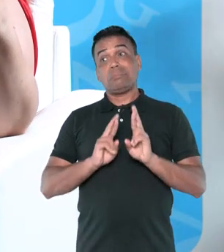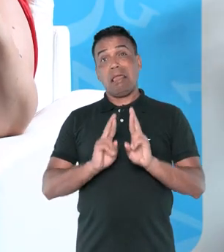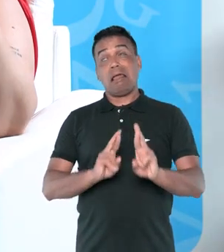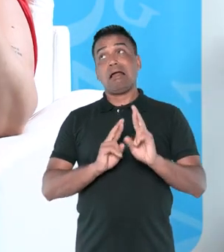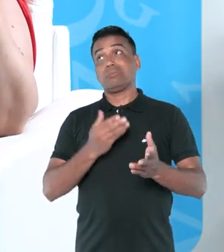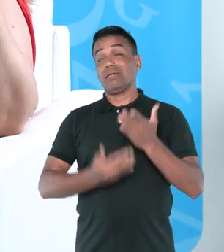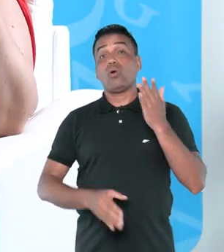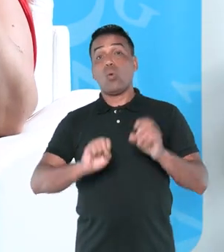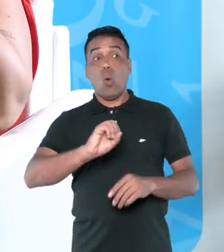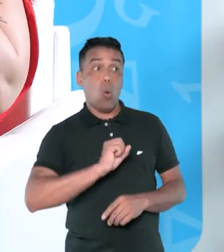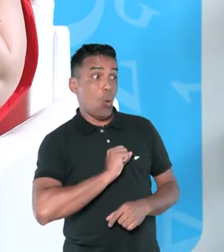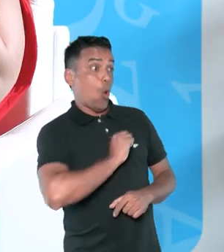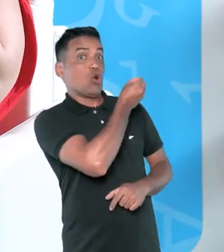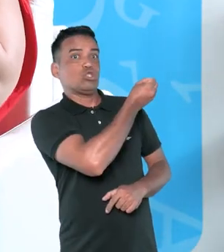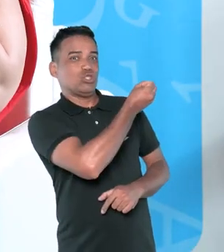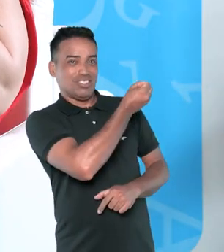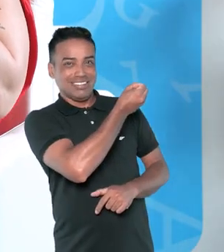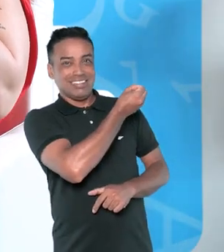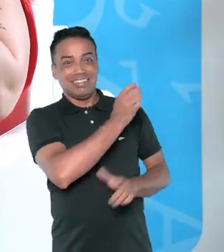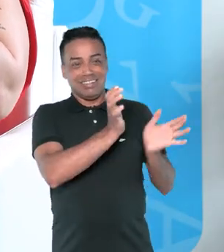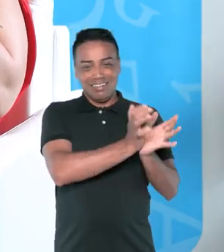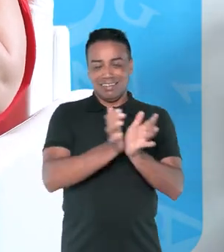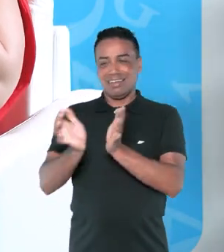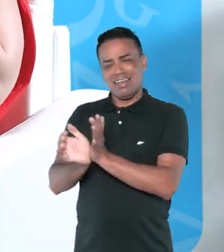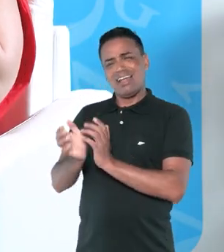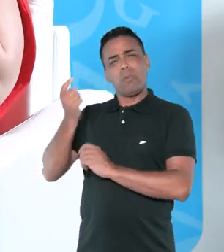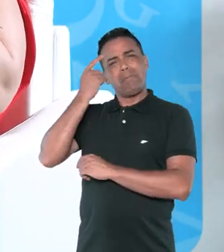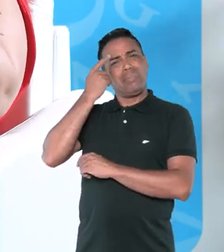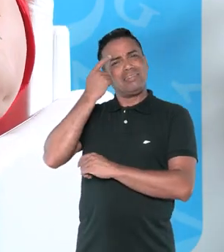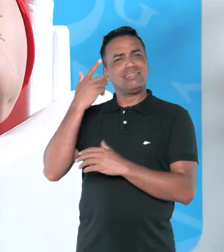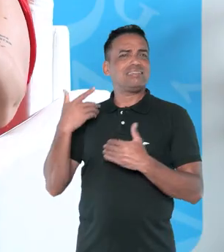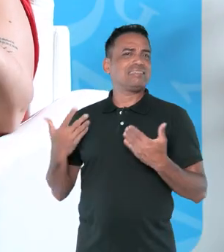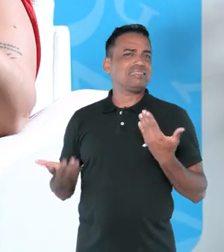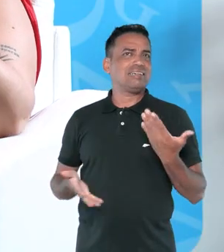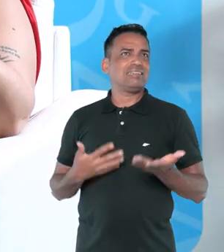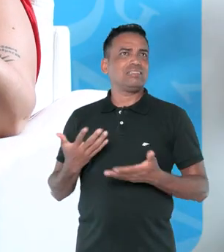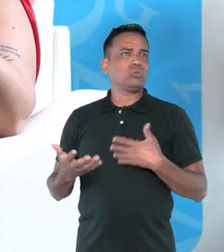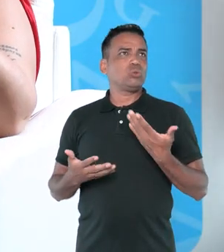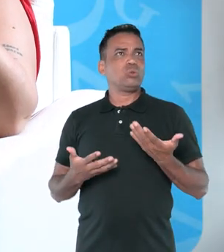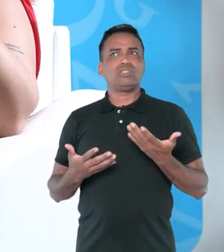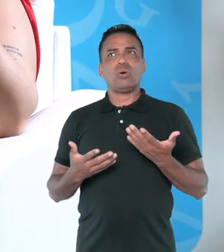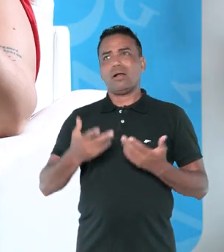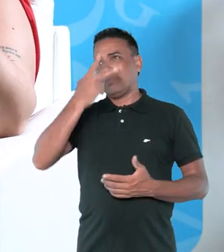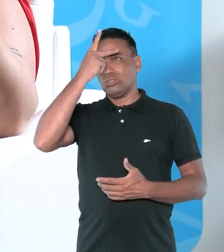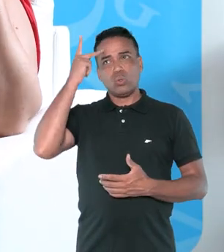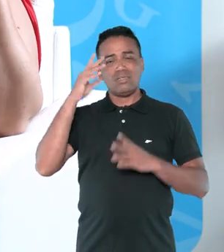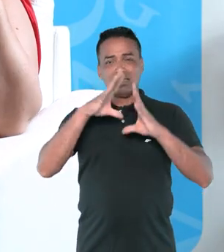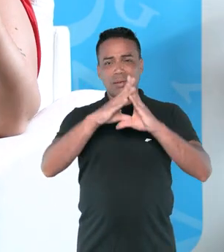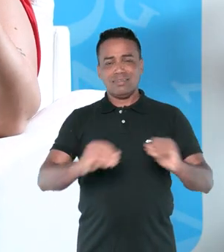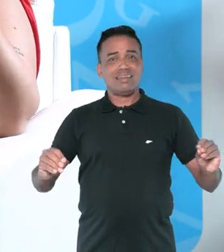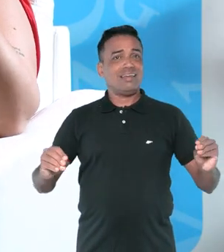muito ódio, e eu fiquei pensando justamente nisso, nesse desaparecer em vários